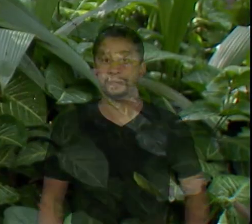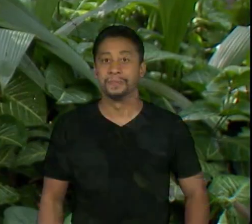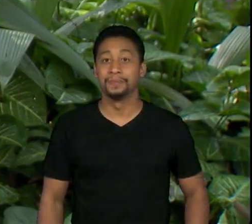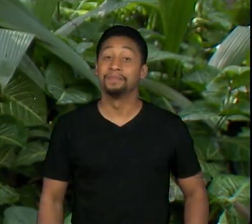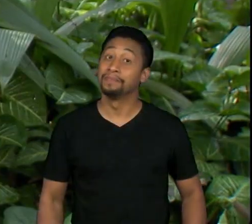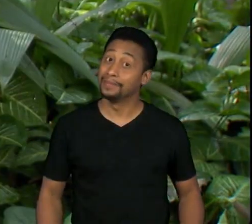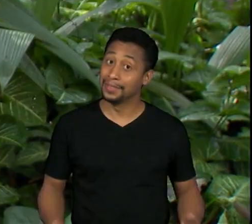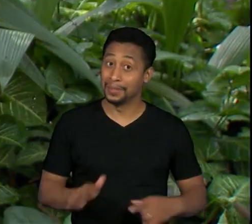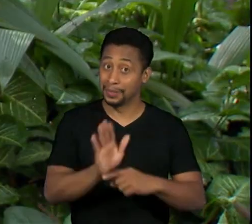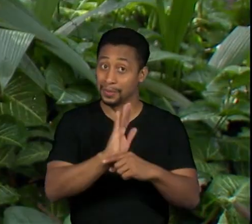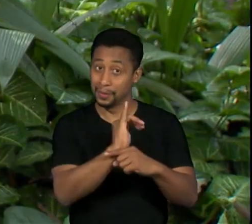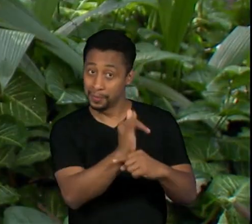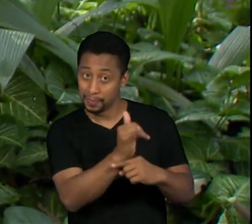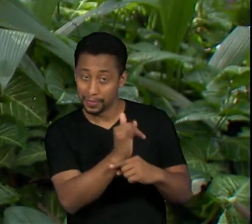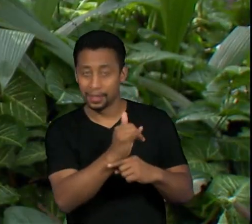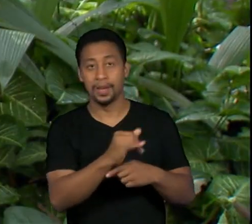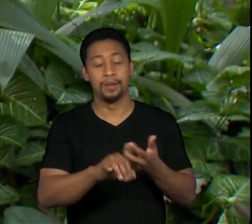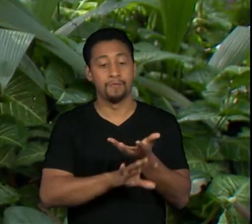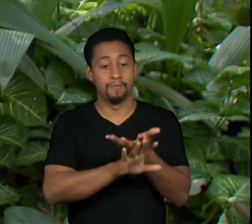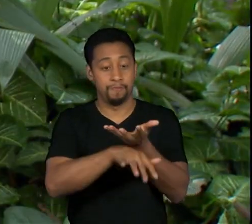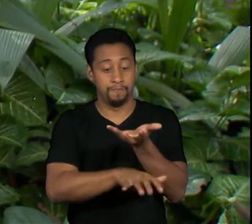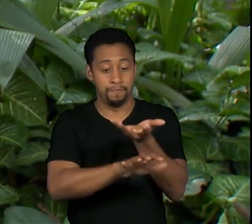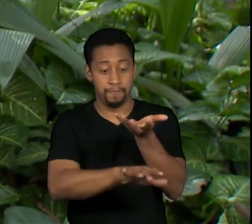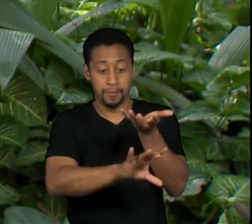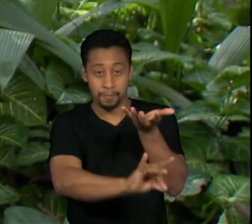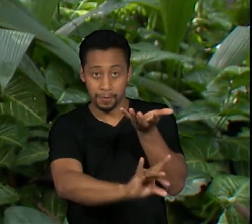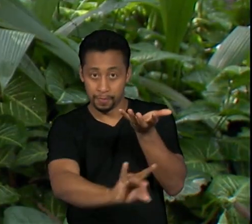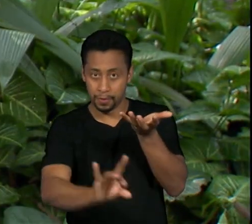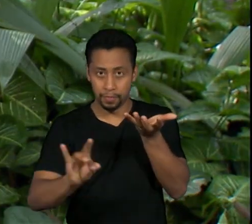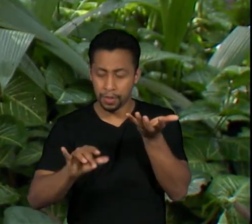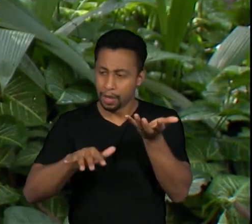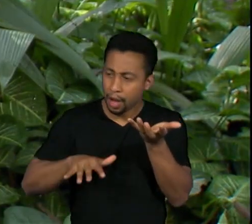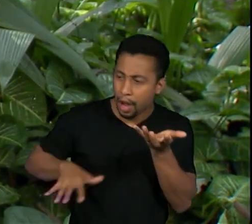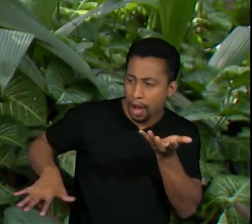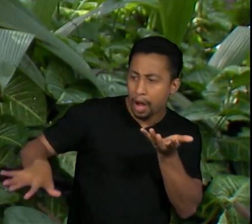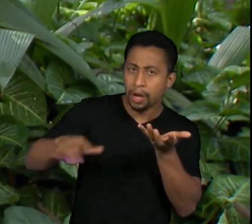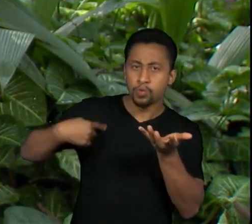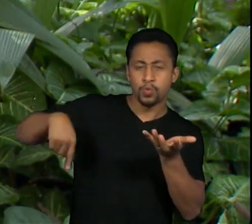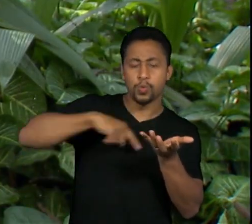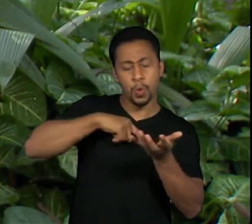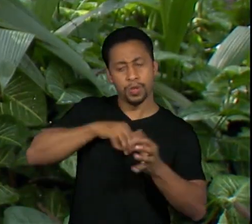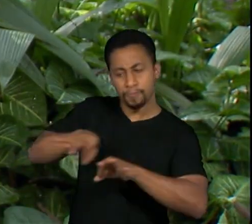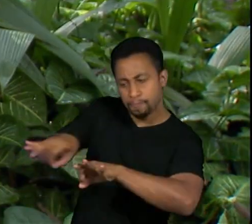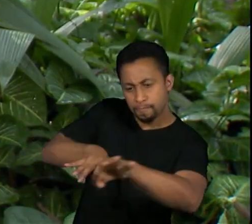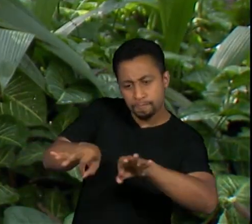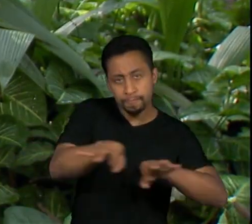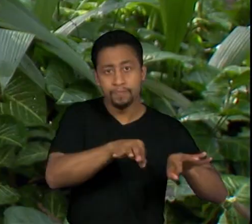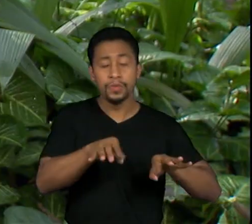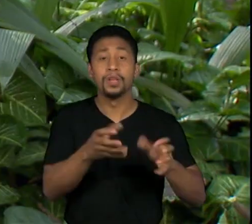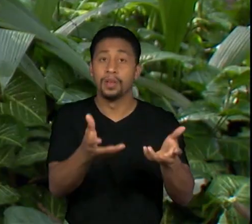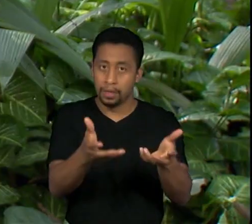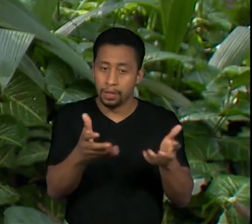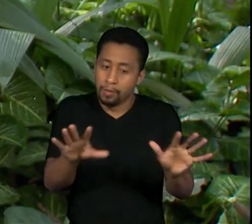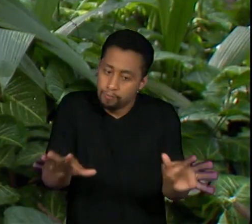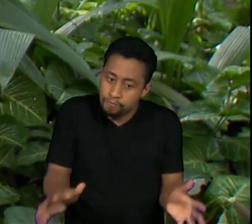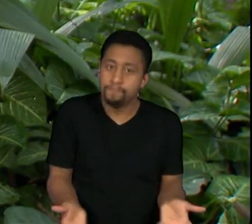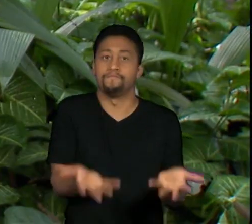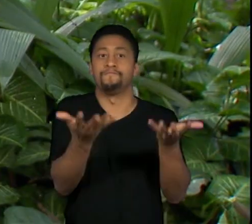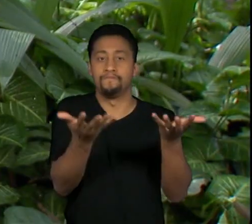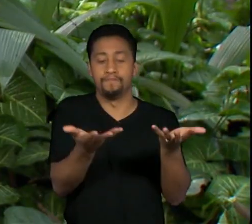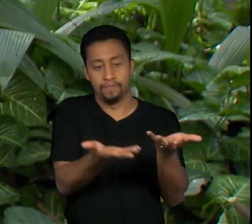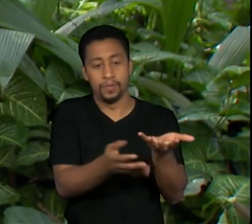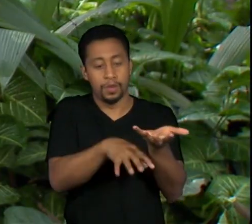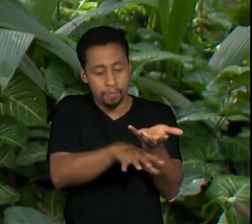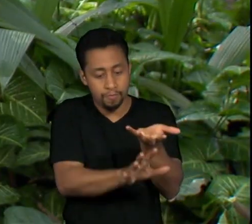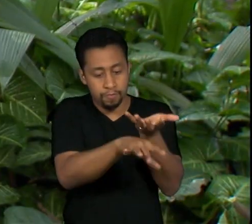O documentário Manguezal, Maretório Feito de Nós, retrata a luta para recuperar o mangue na Amazônia e colocar